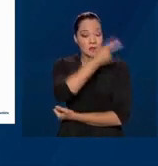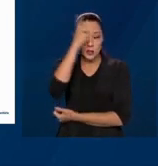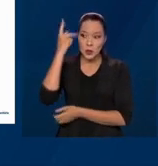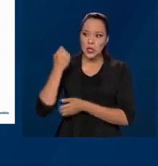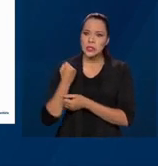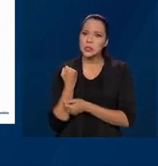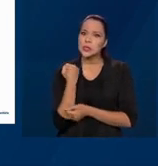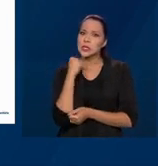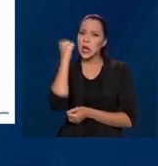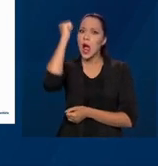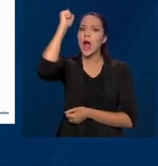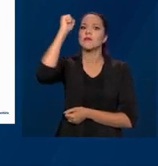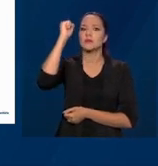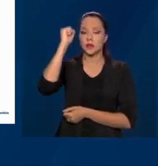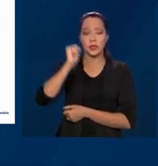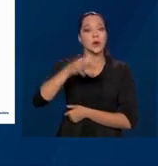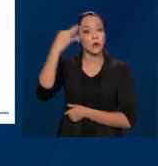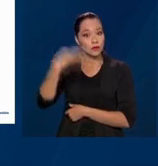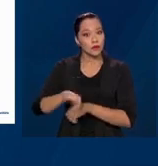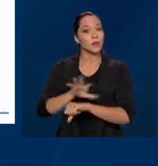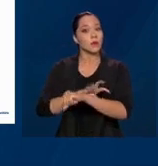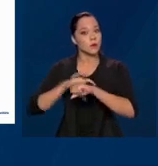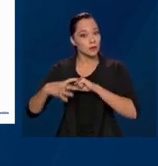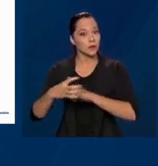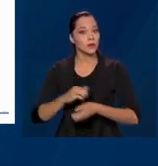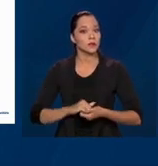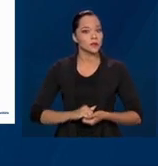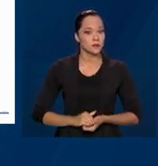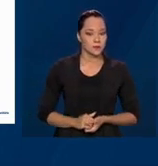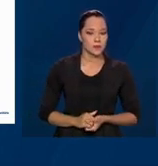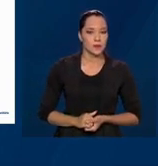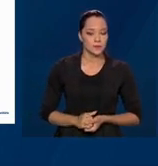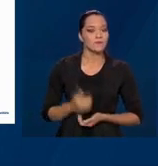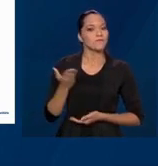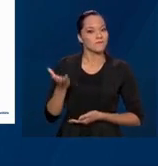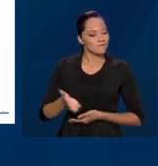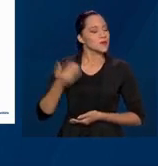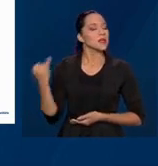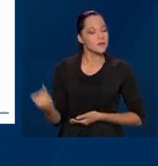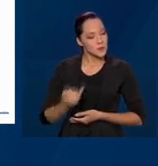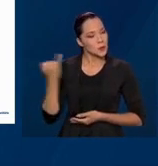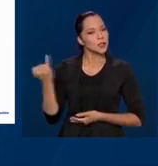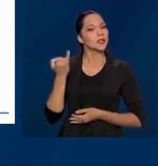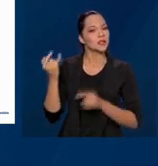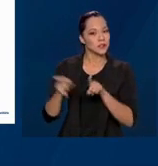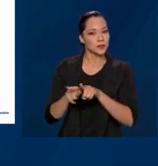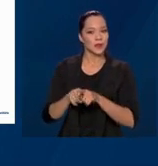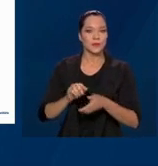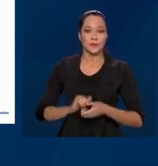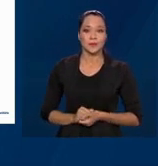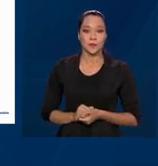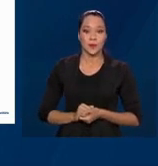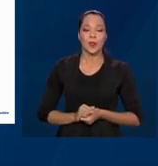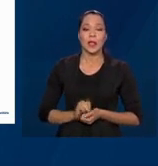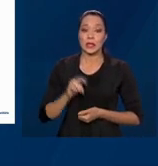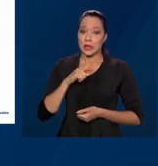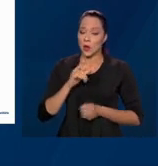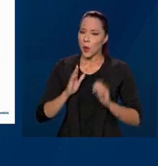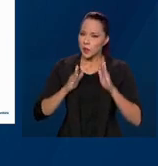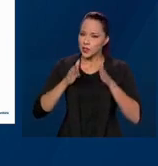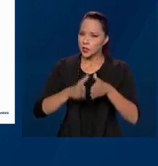Covid-19 confirmados virologicamente. Esse é um aspecto importante. Está como um objetivo